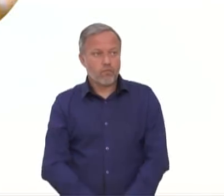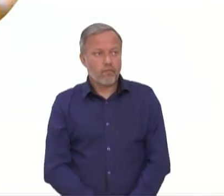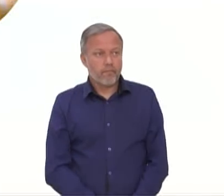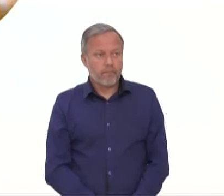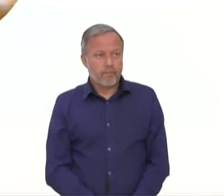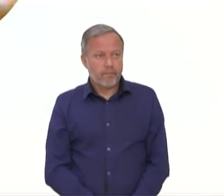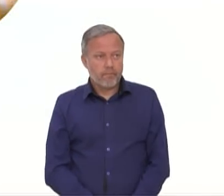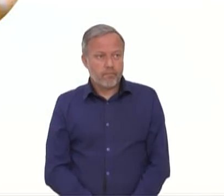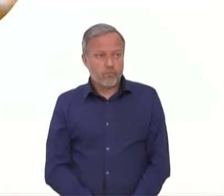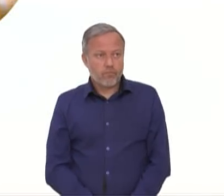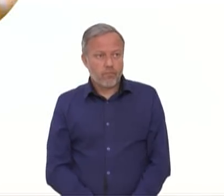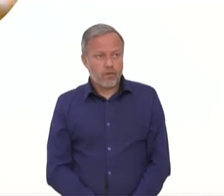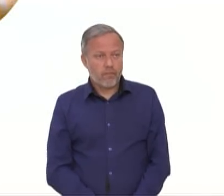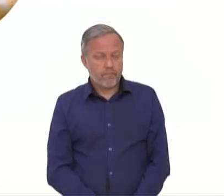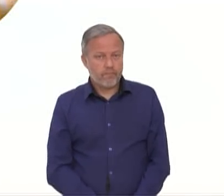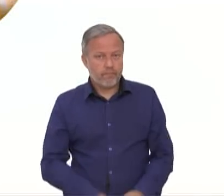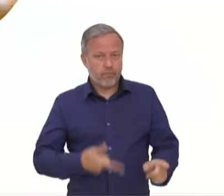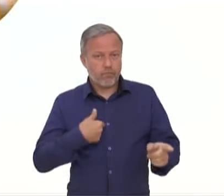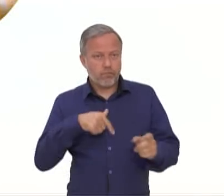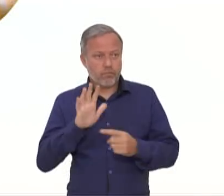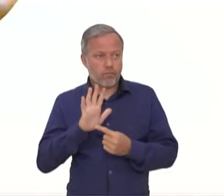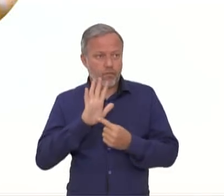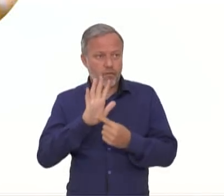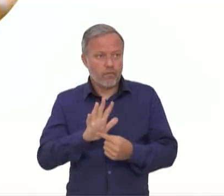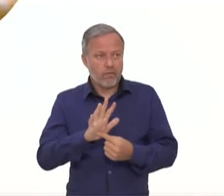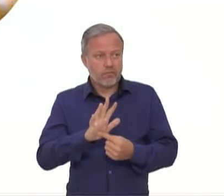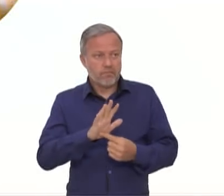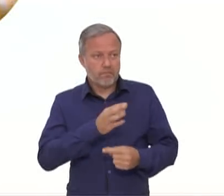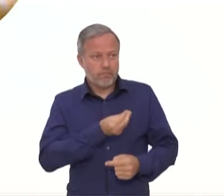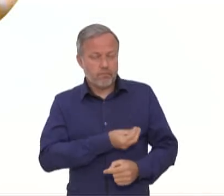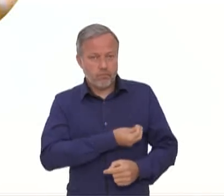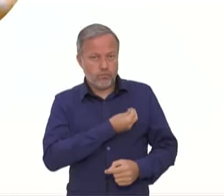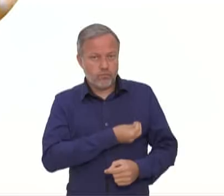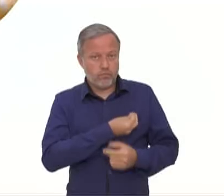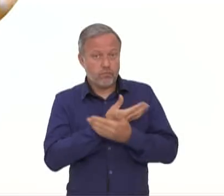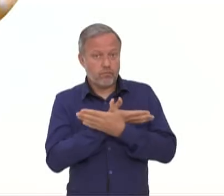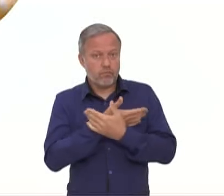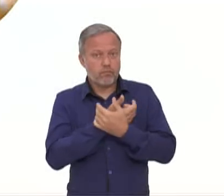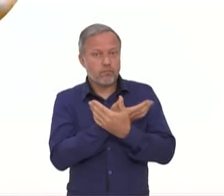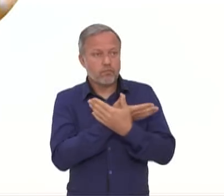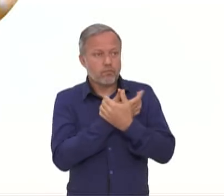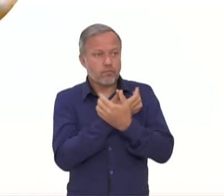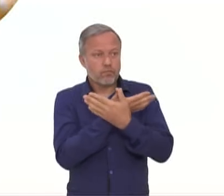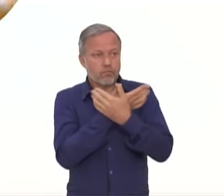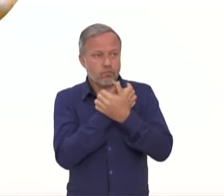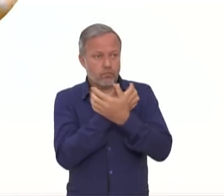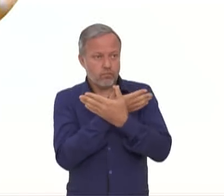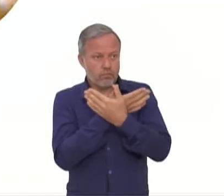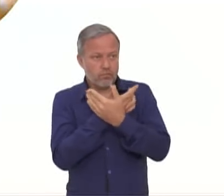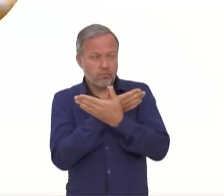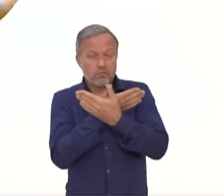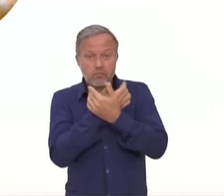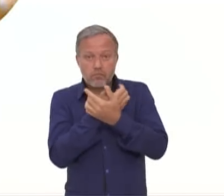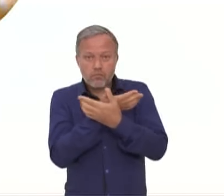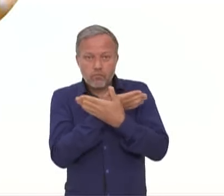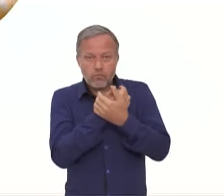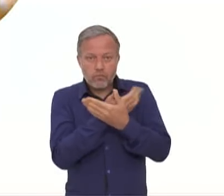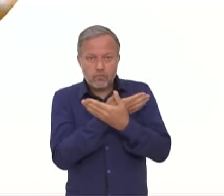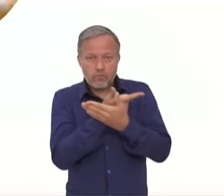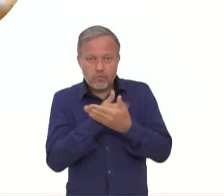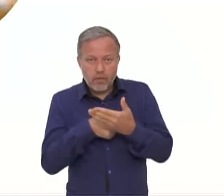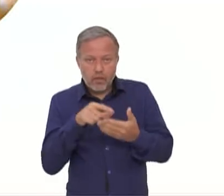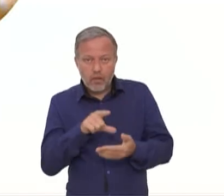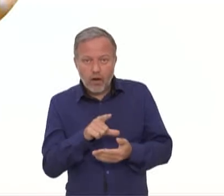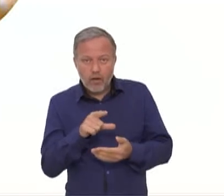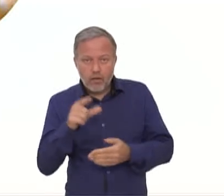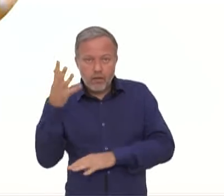trouxe uma primeira que representa seres vivos. Eu tenho uma borboleta e eu tenho folhas de uma árvore. Então eu tenho dois seres, né?